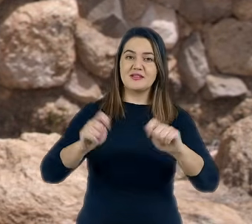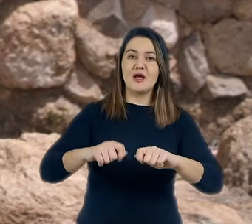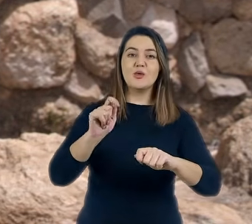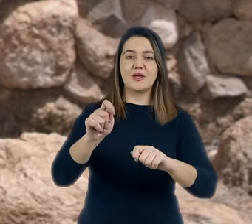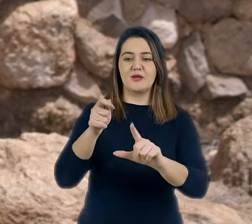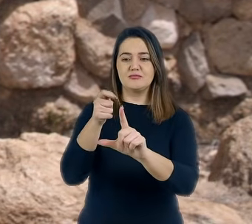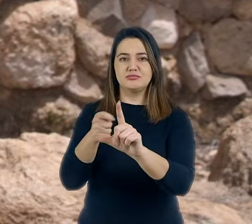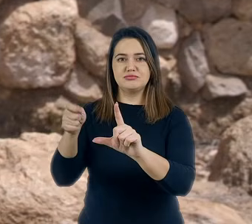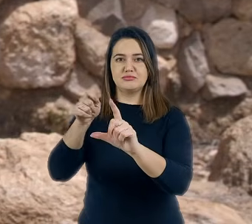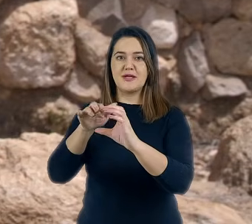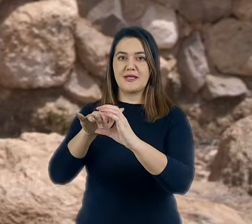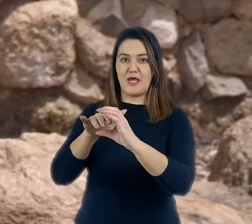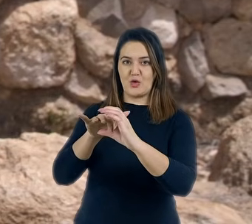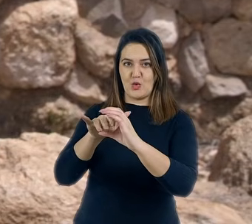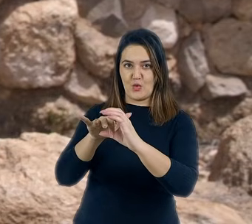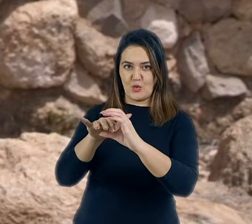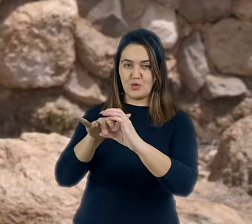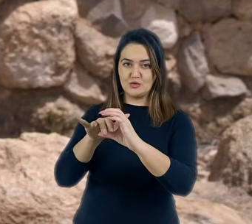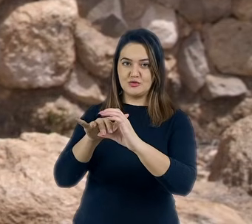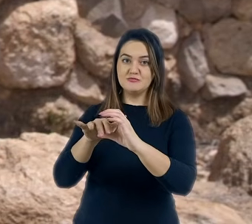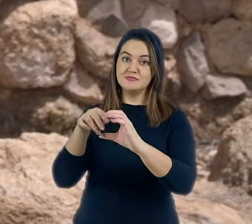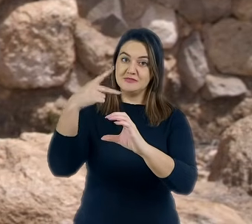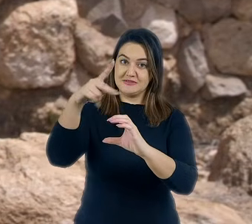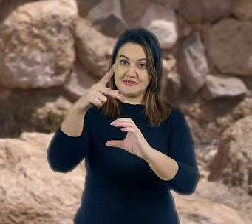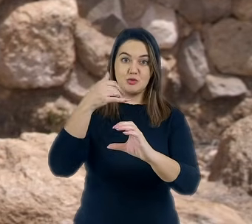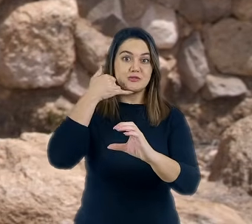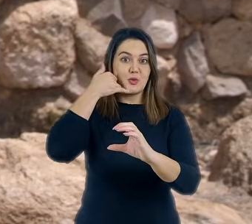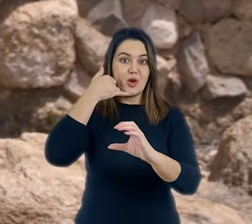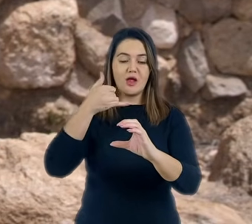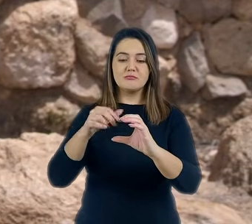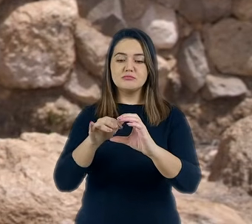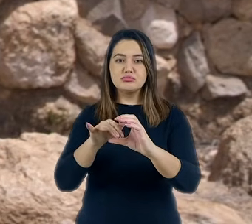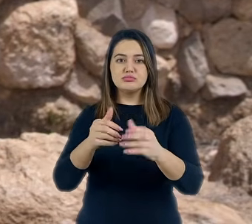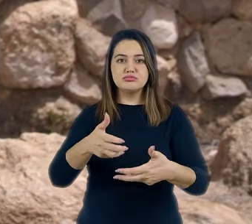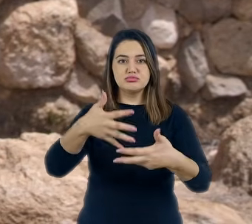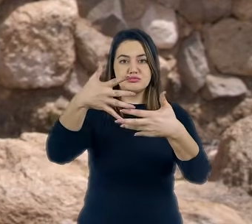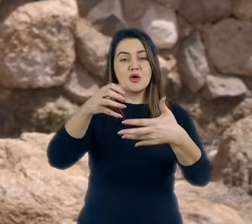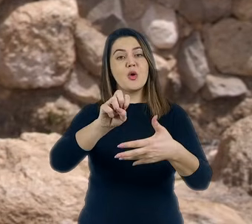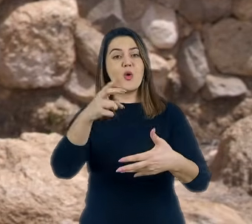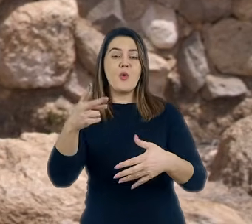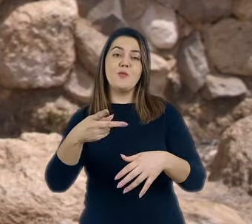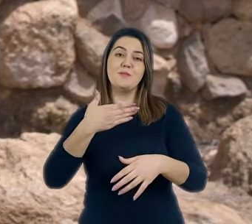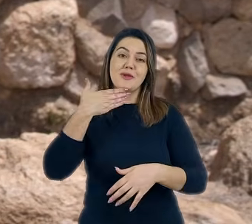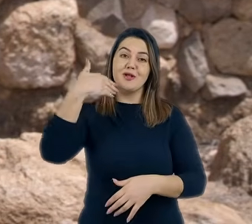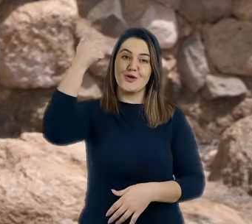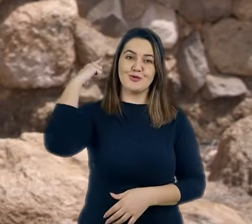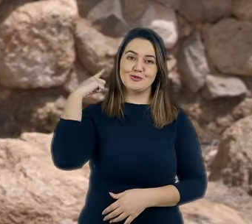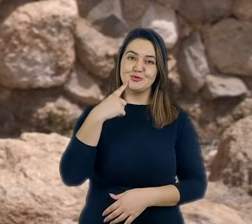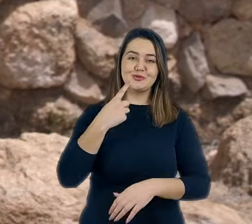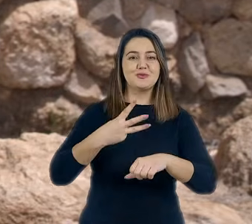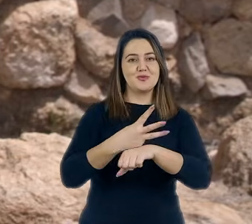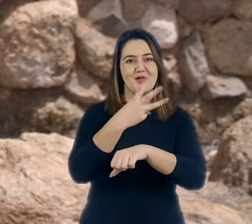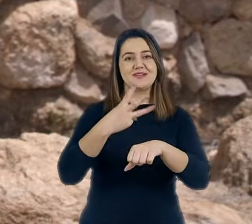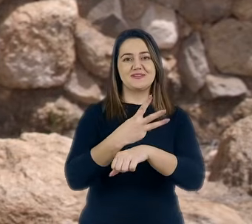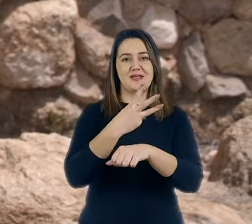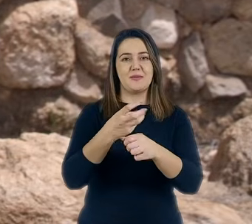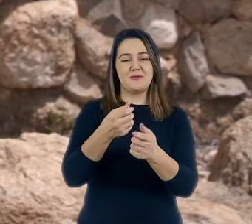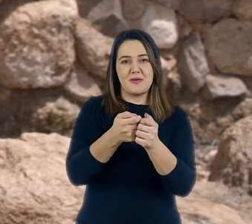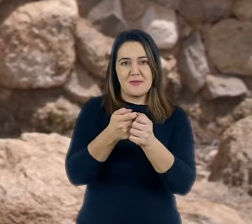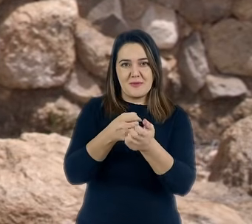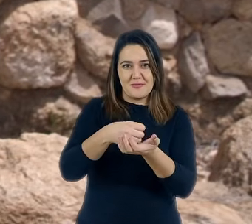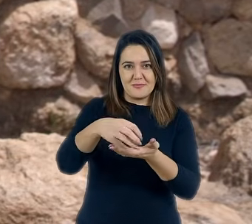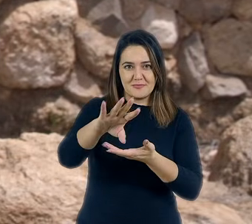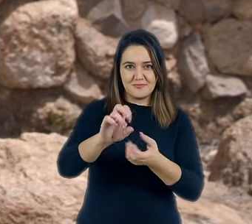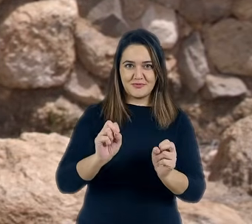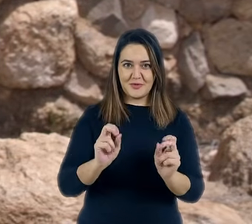também pode colocar o QR Code que está aí na tela e no seu celular você vai ter os detalhes ou também acessar o nosso WhatsApp que